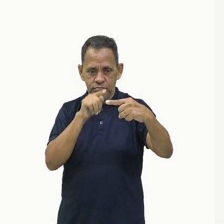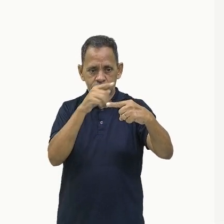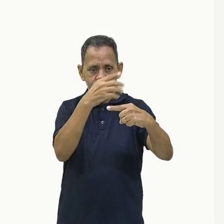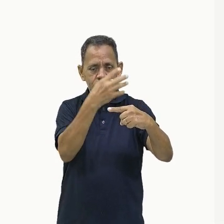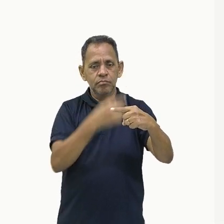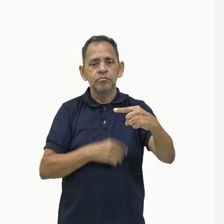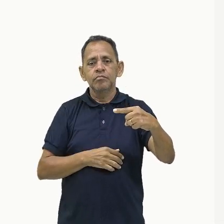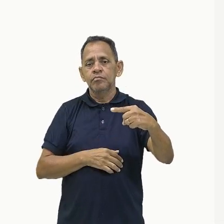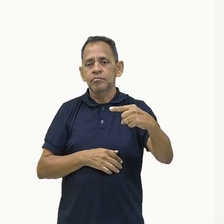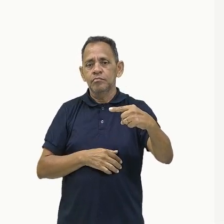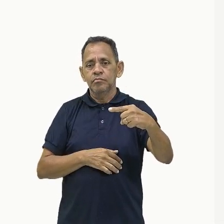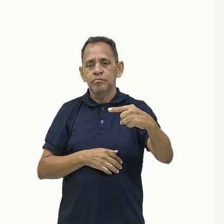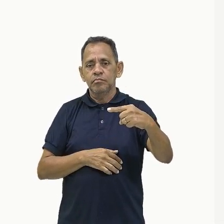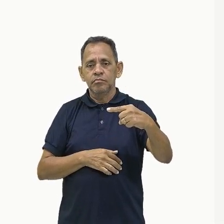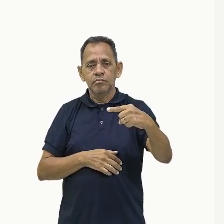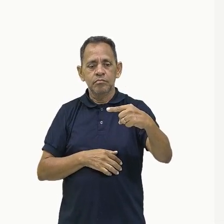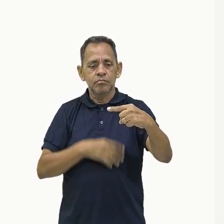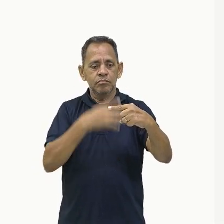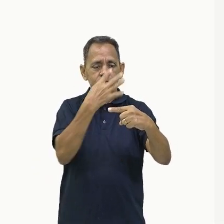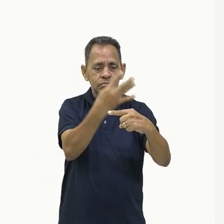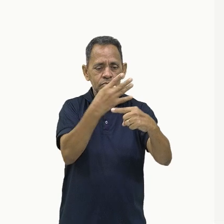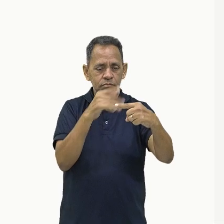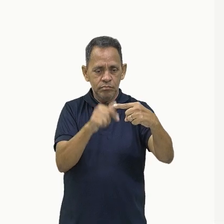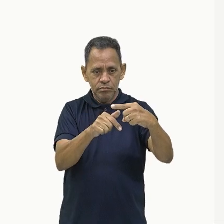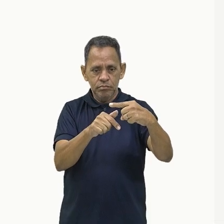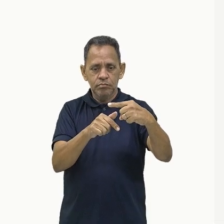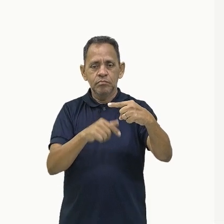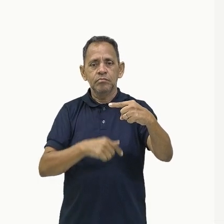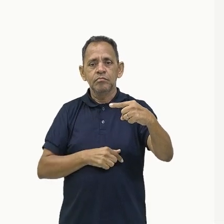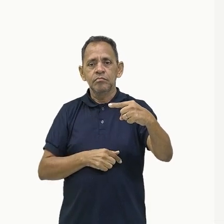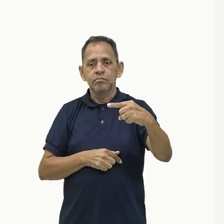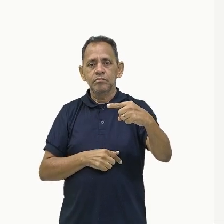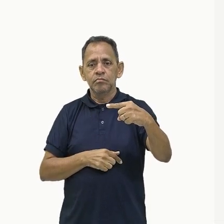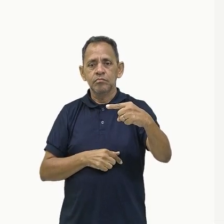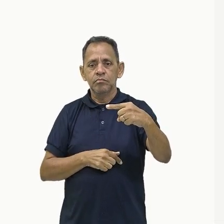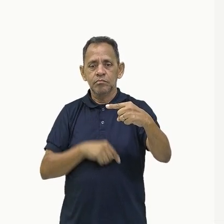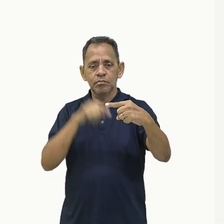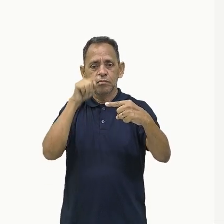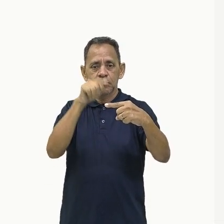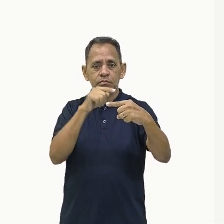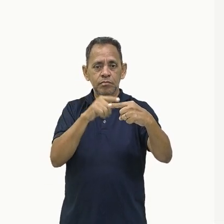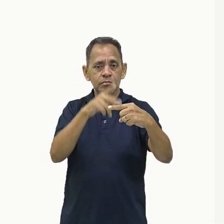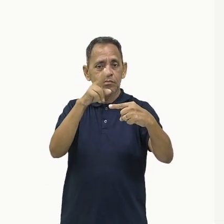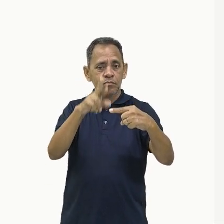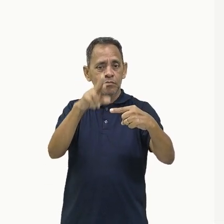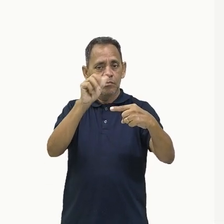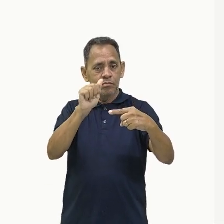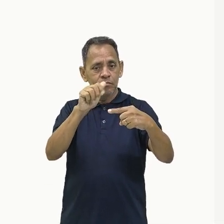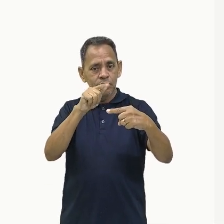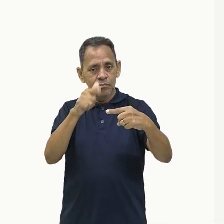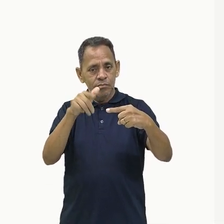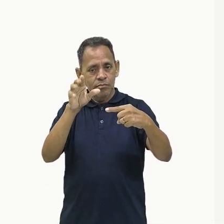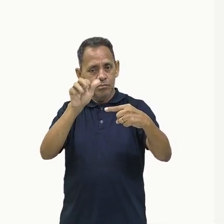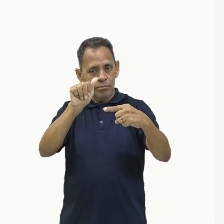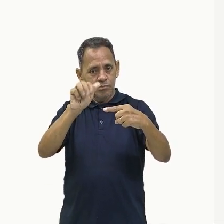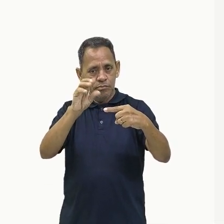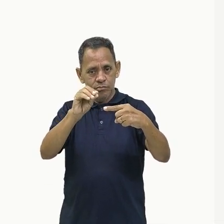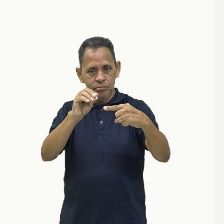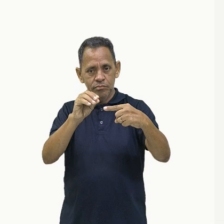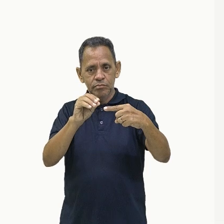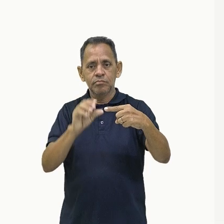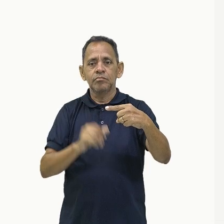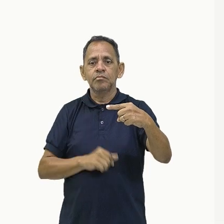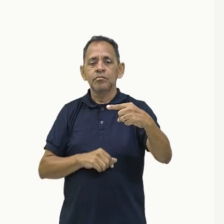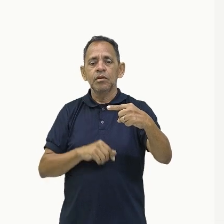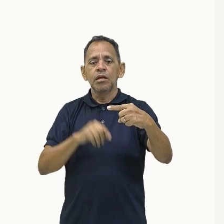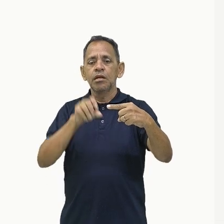número diferente aqui. 4 sobre 7. Isso é uma razão. Tá? Ou seja, quando ele